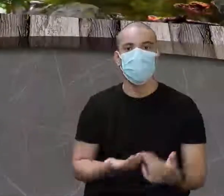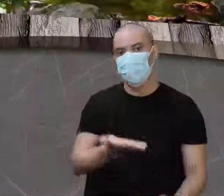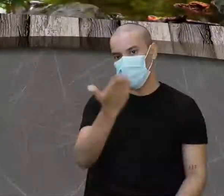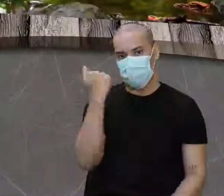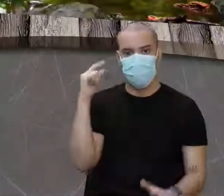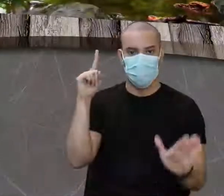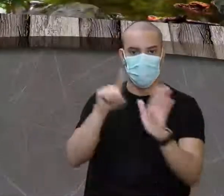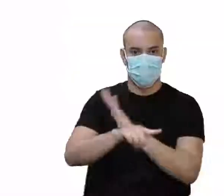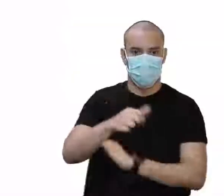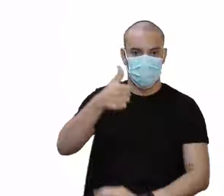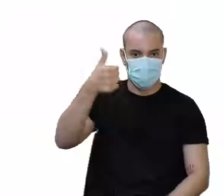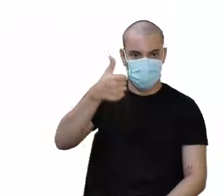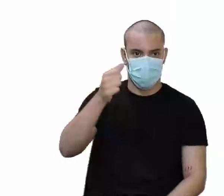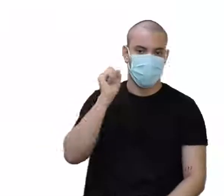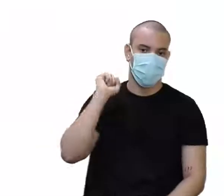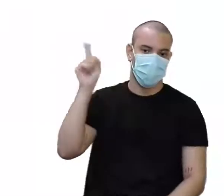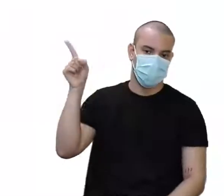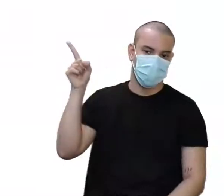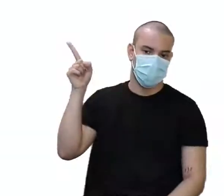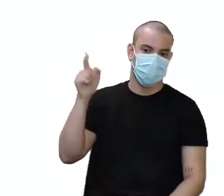número 1. Olha lá no quadro.